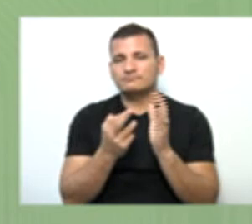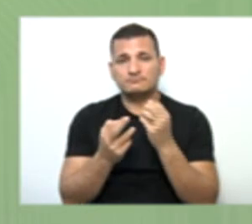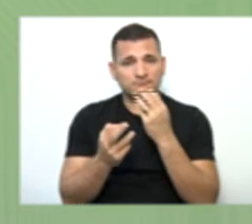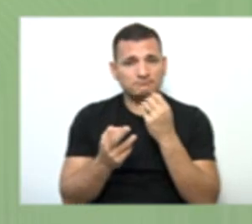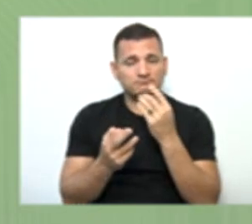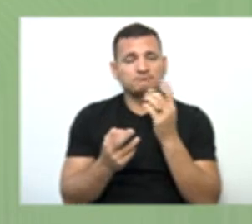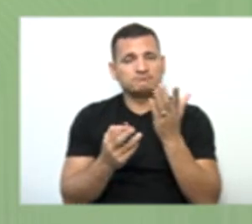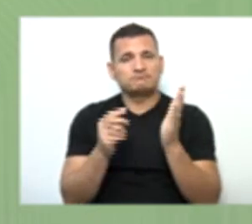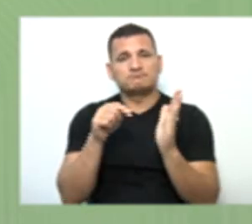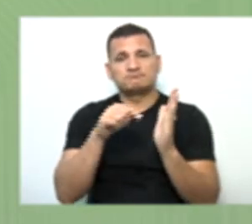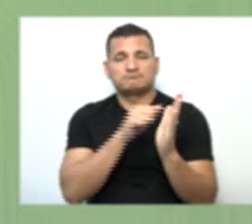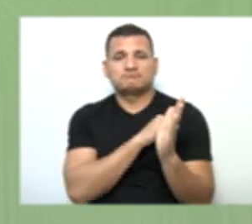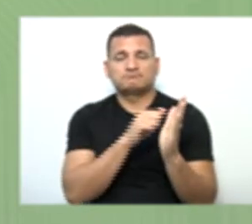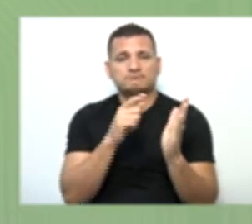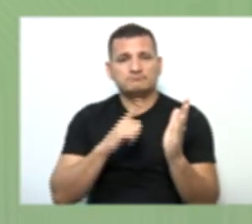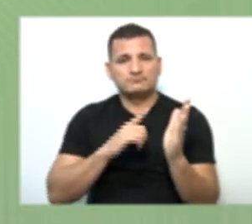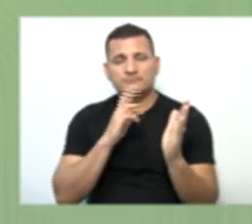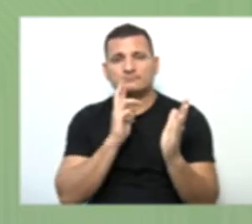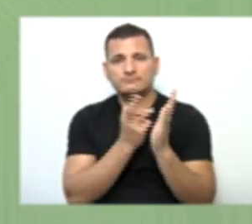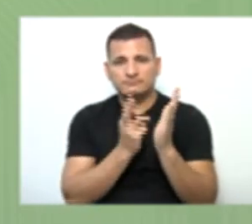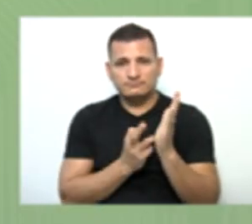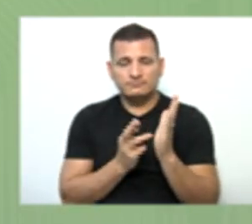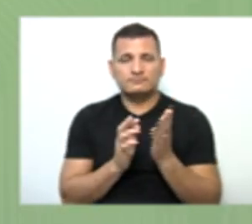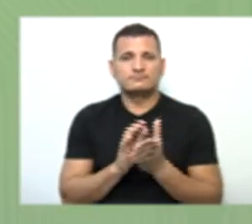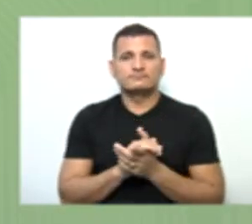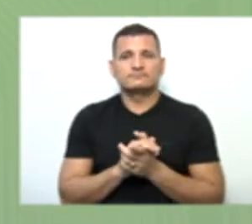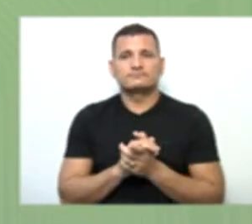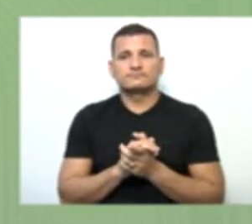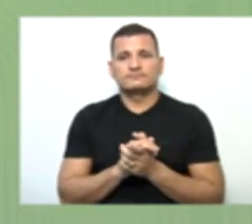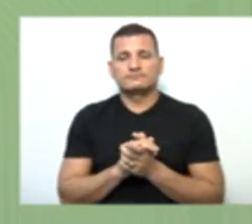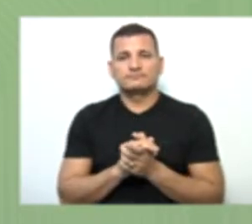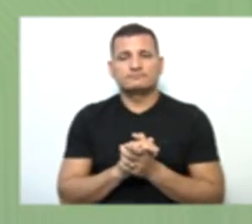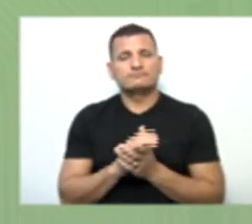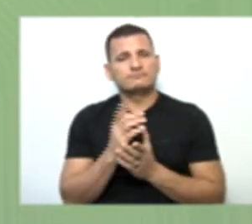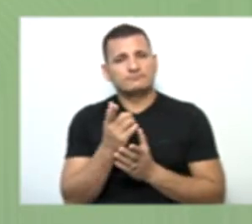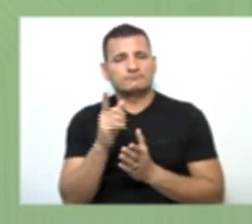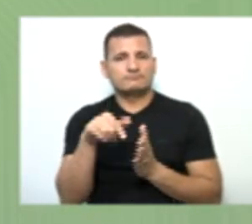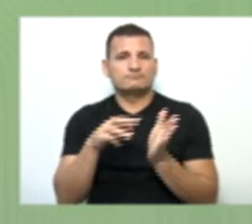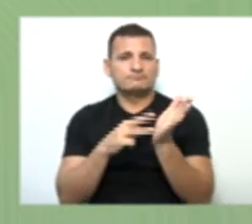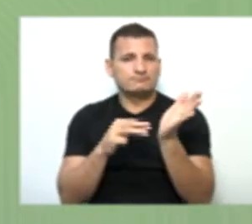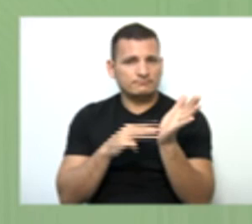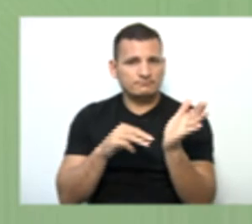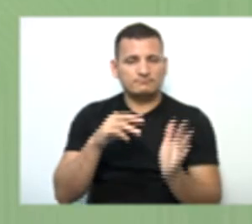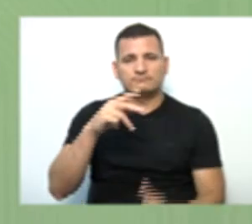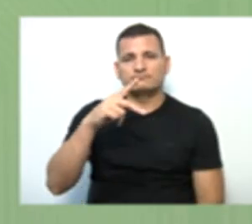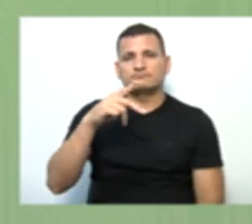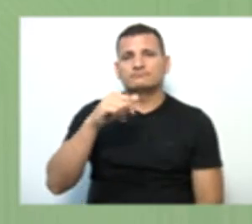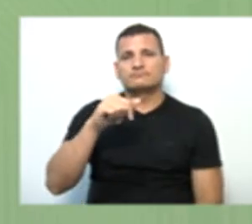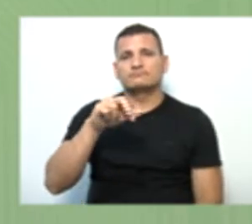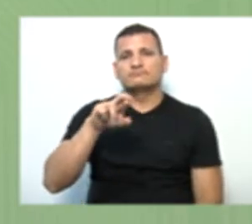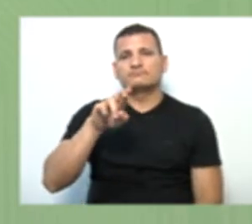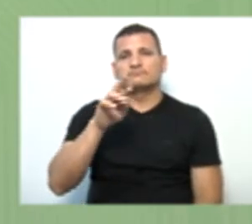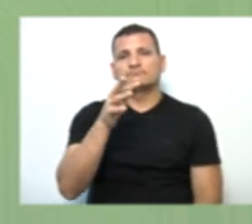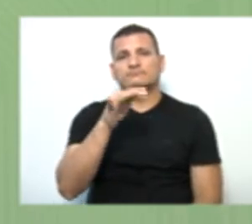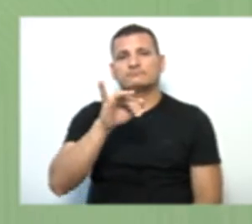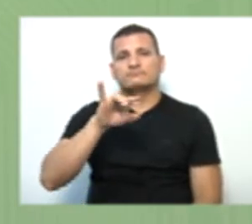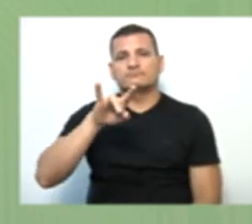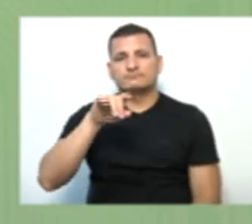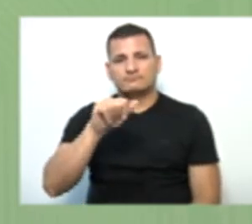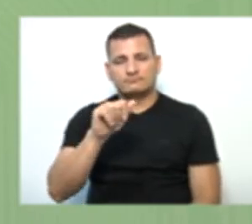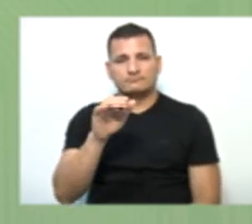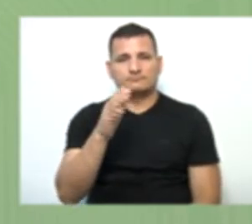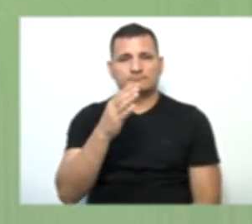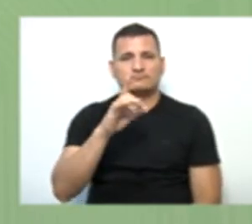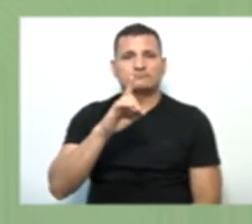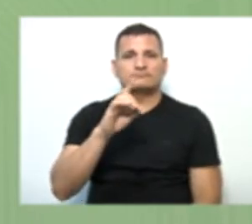que estão respondendo. Professora, não tem dúvida aqui, né? É o método da partida dobrada. Isso, a letra B.